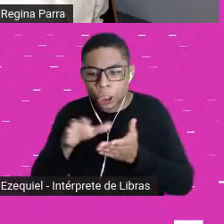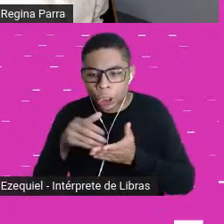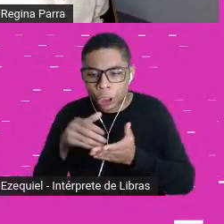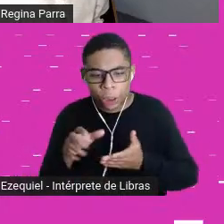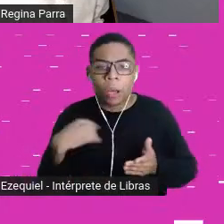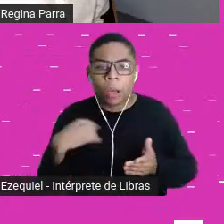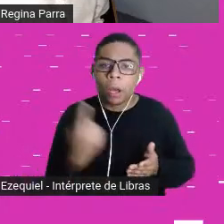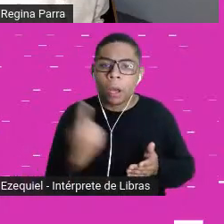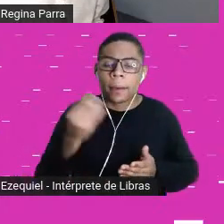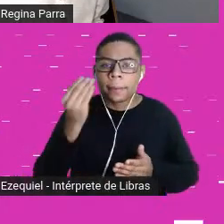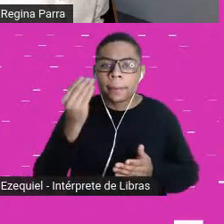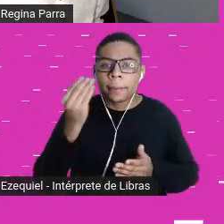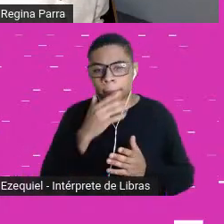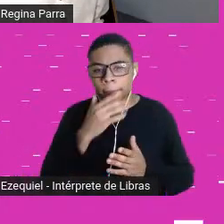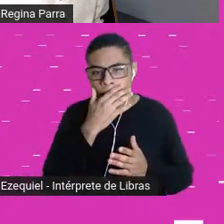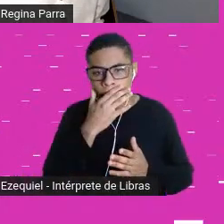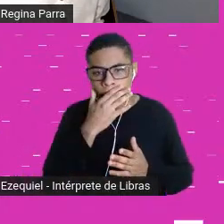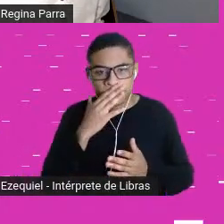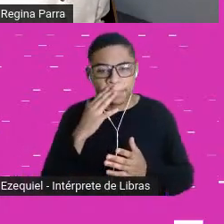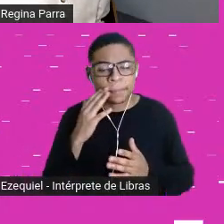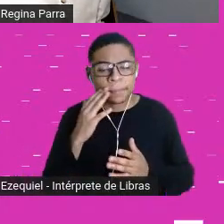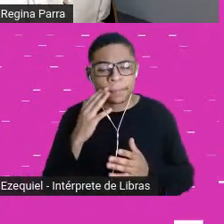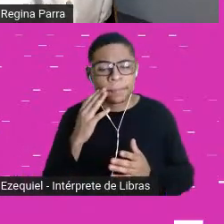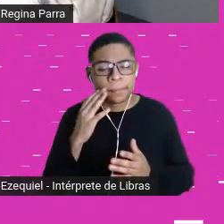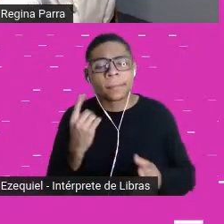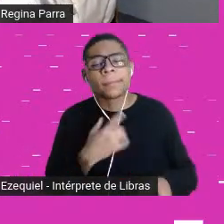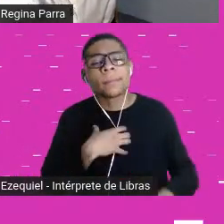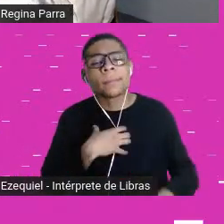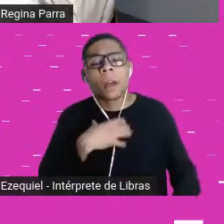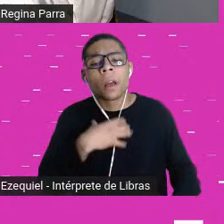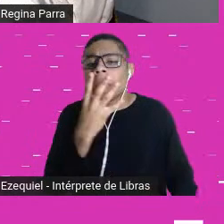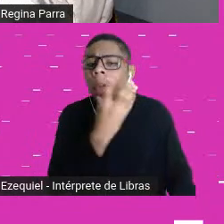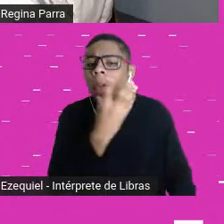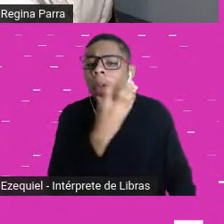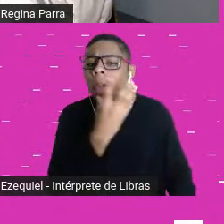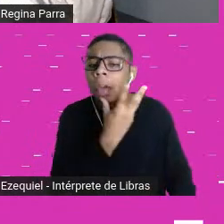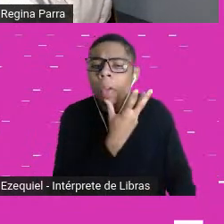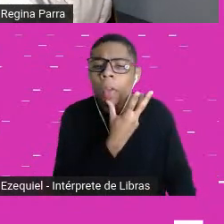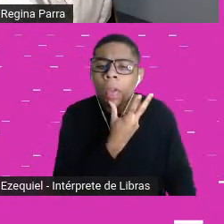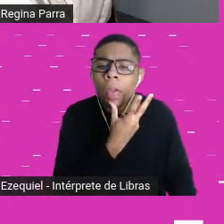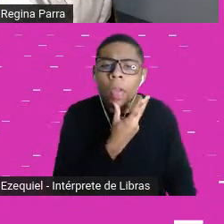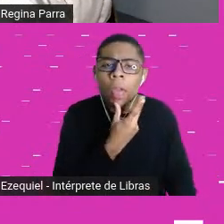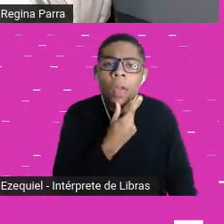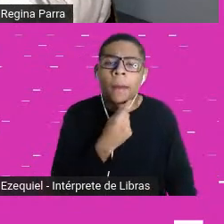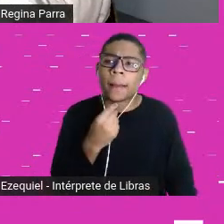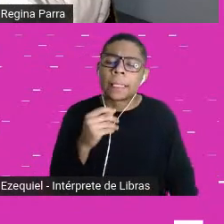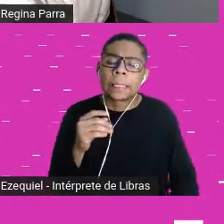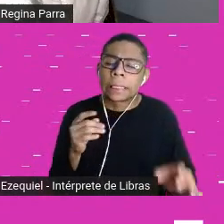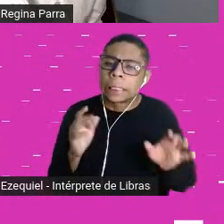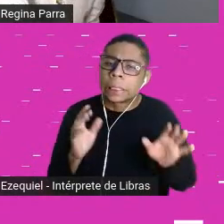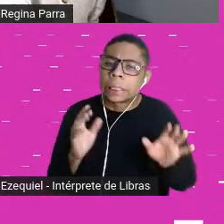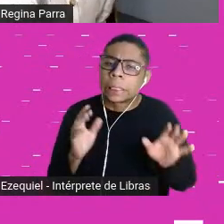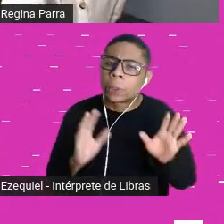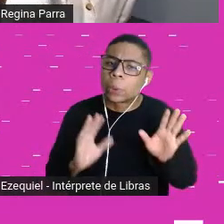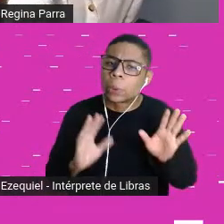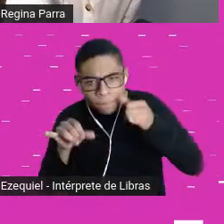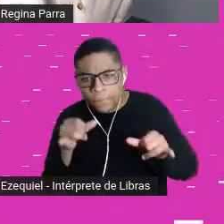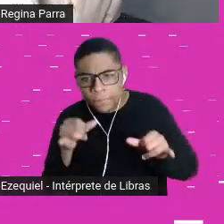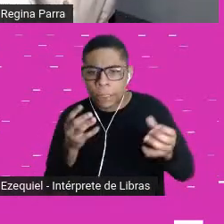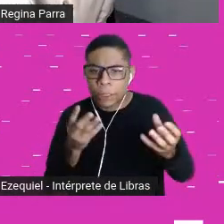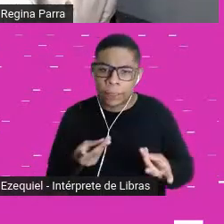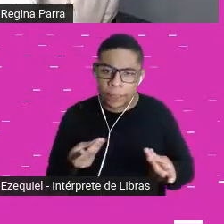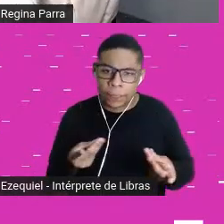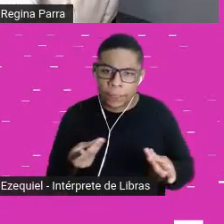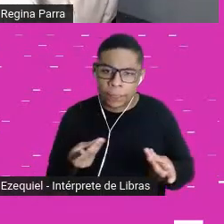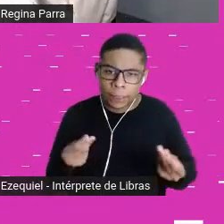muito lentamente, muito delicadamente e muito sutilmente,